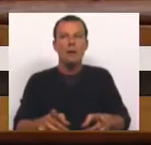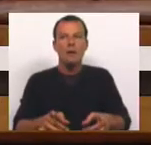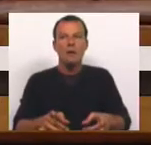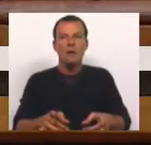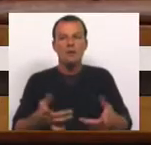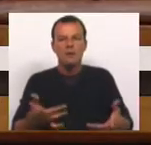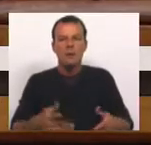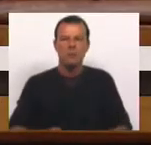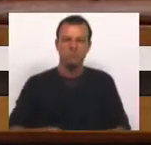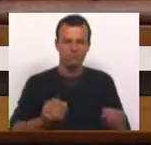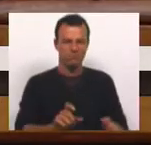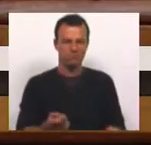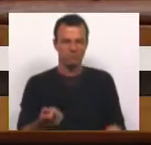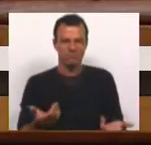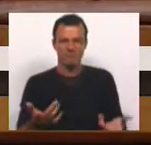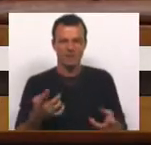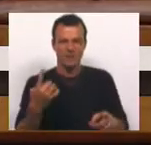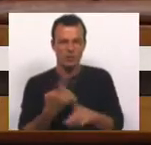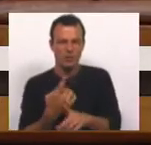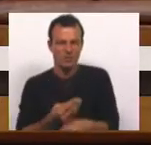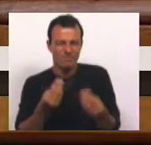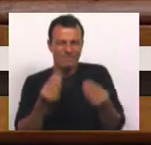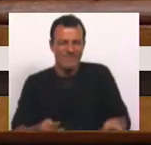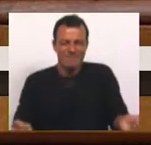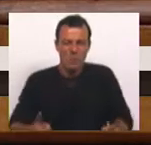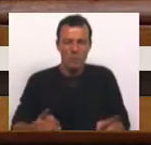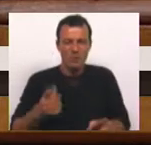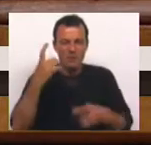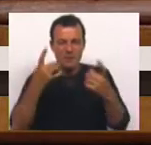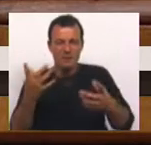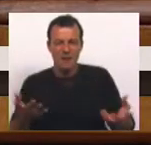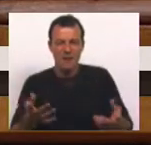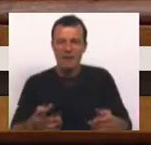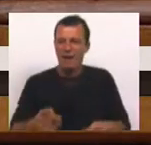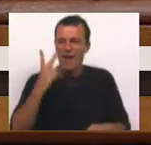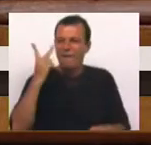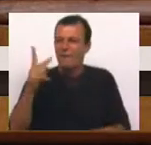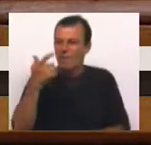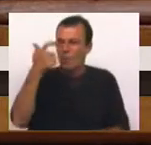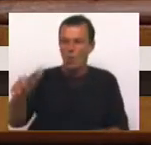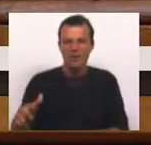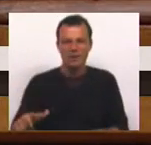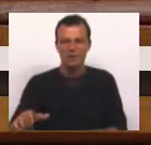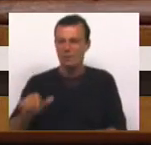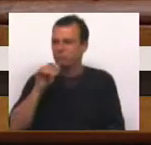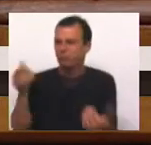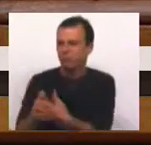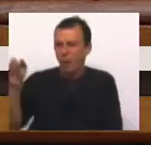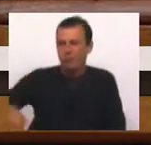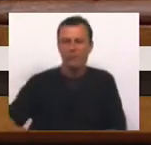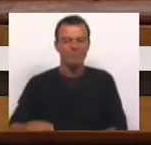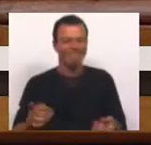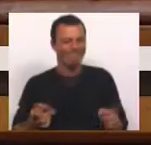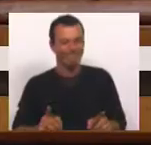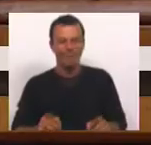horrível, hedionda e impensável de um direito de alguém tirar a vida a outrem. Do que se trata é do